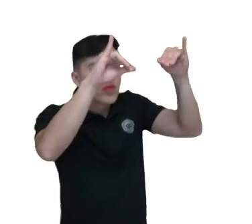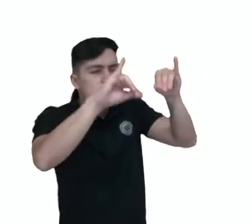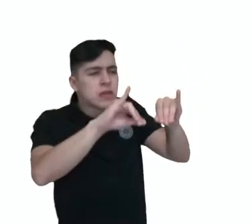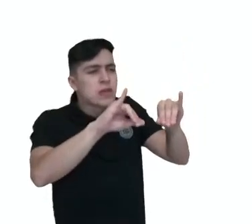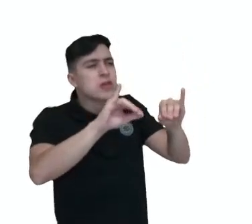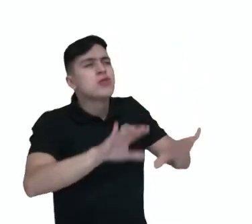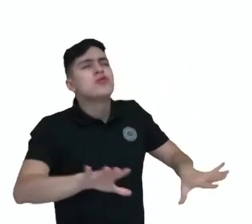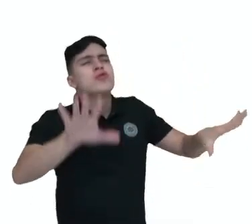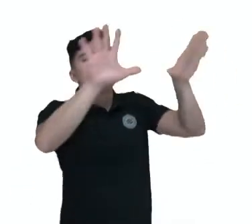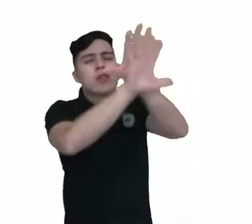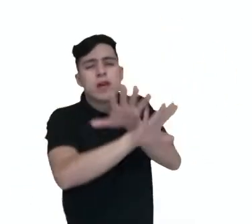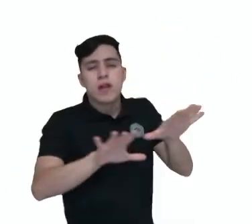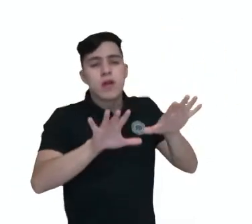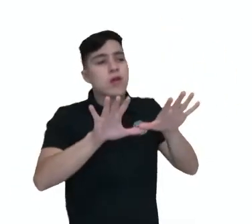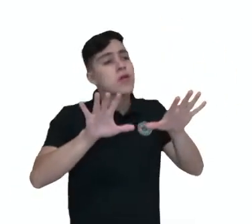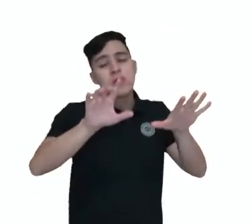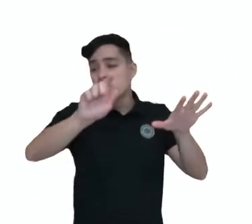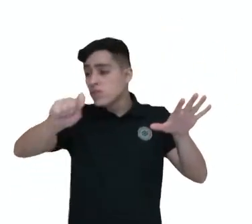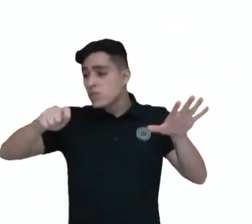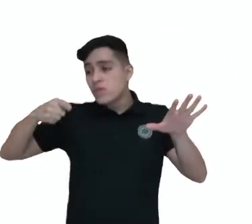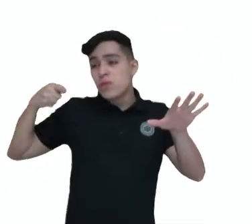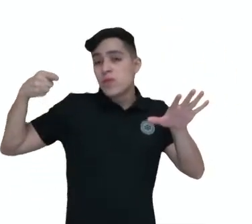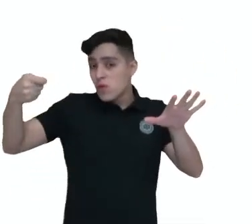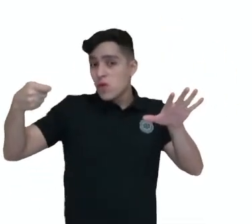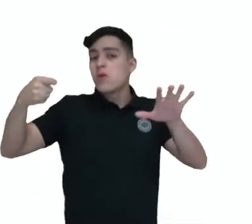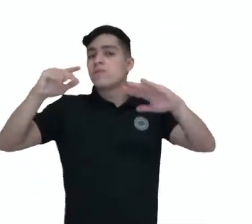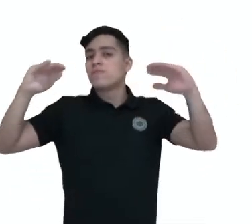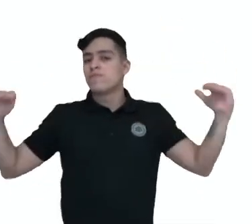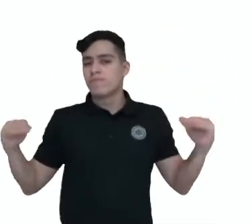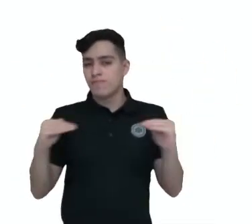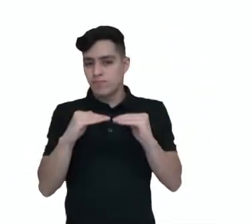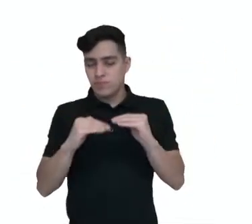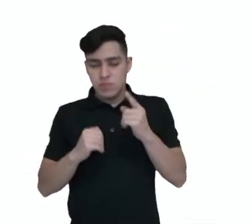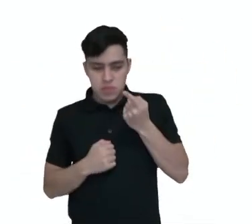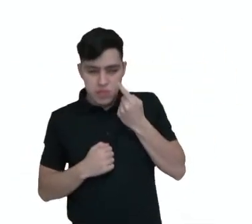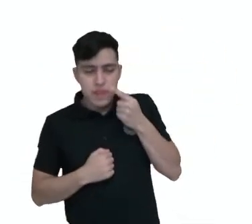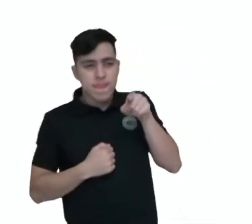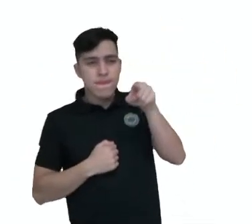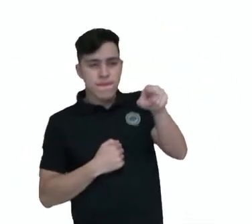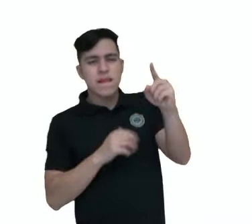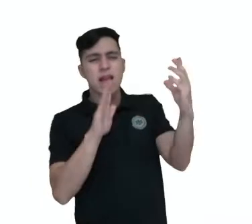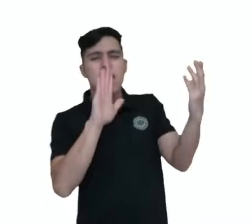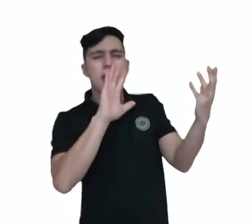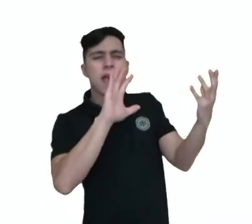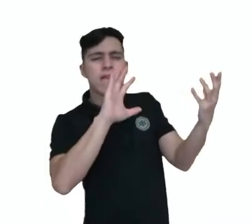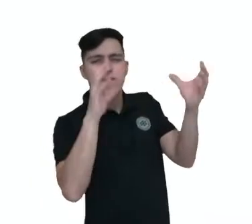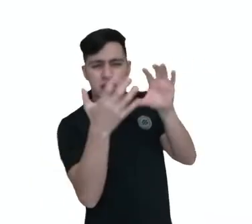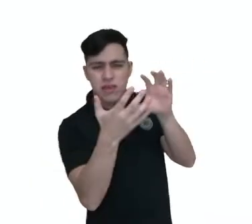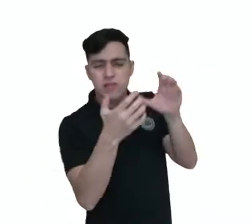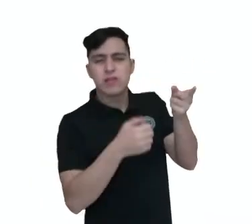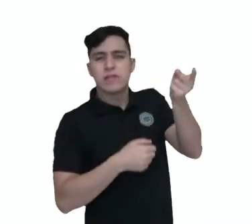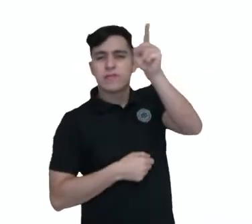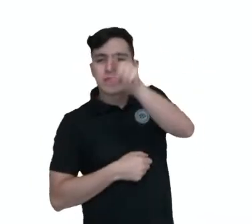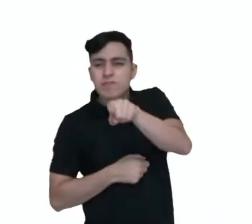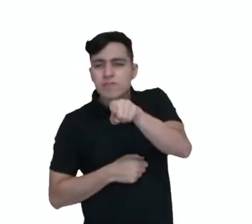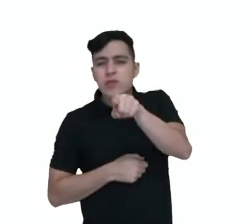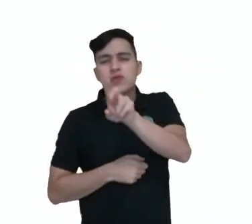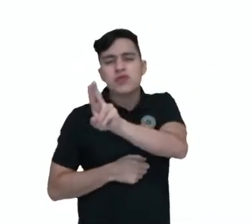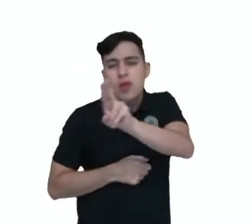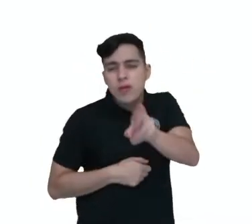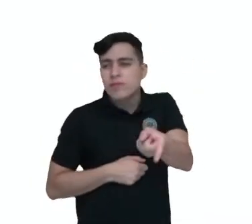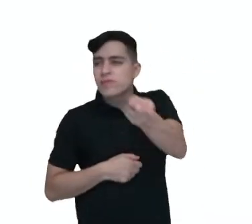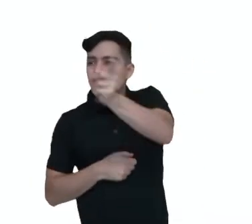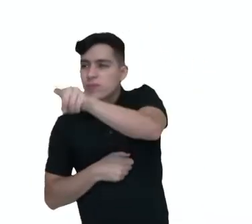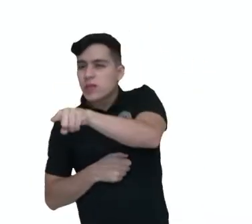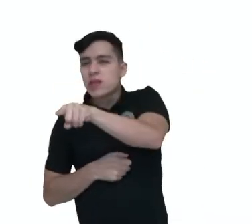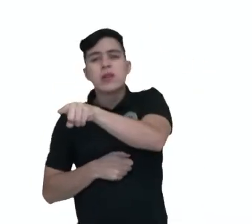Na tabela, pessoal, nós temos a grandeza, a unidade de medida e o símbolo da unidade. Então,